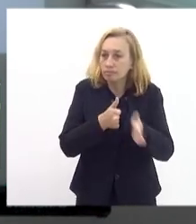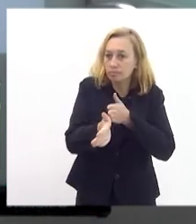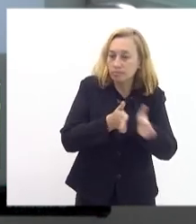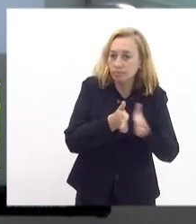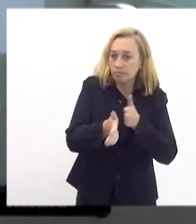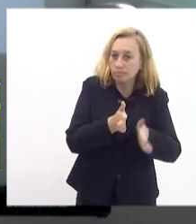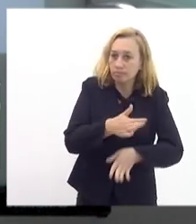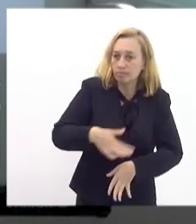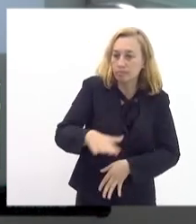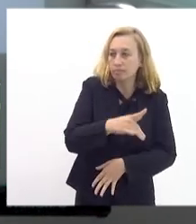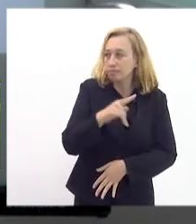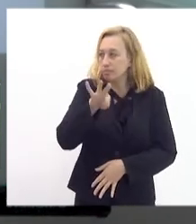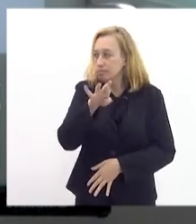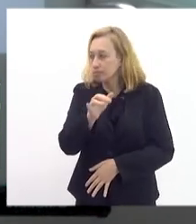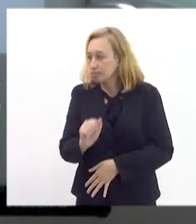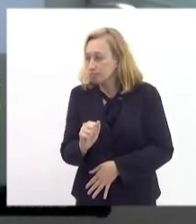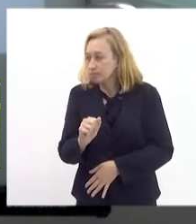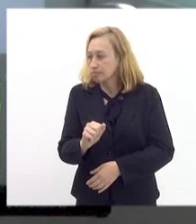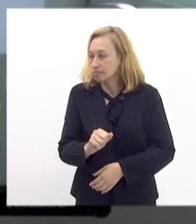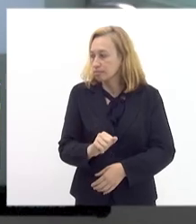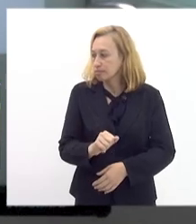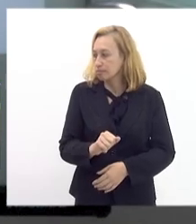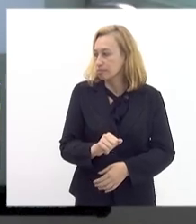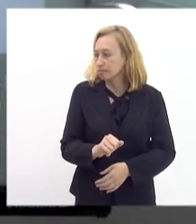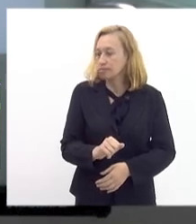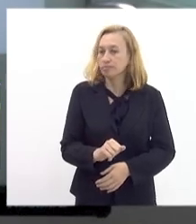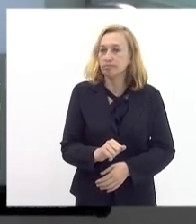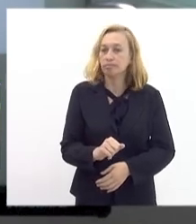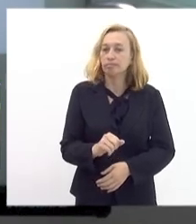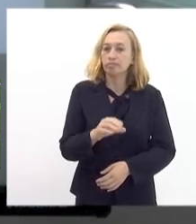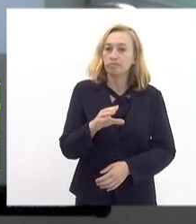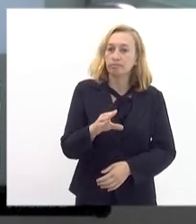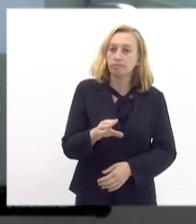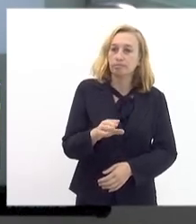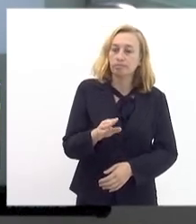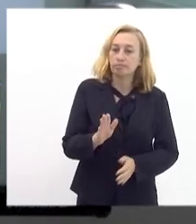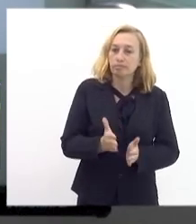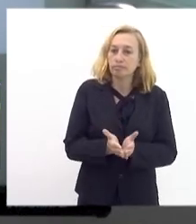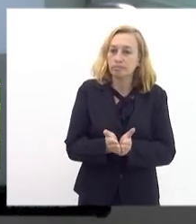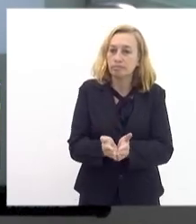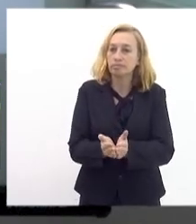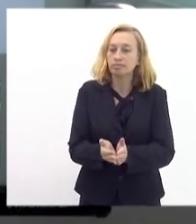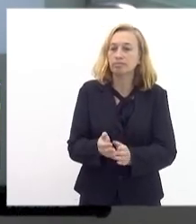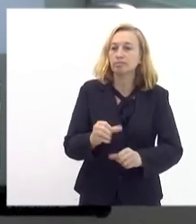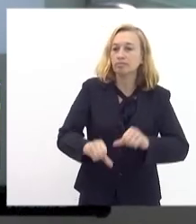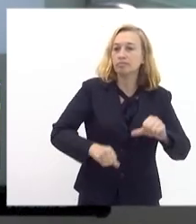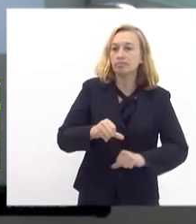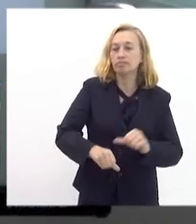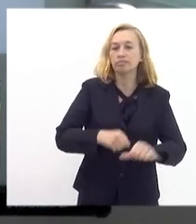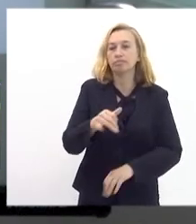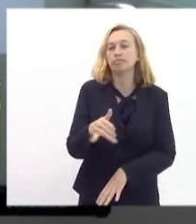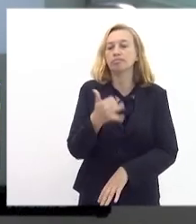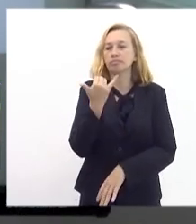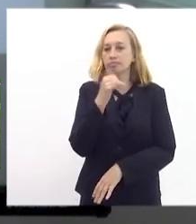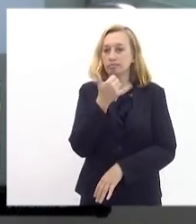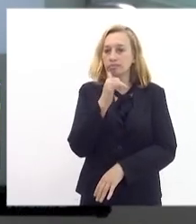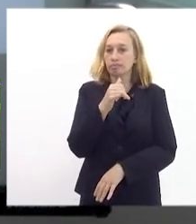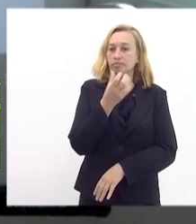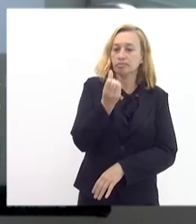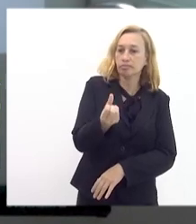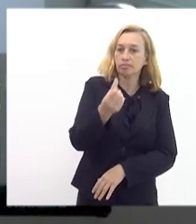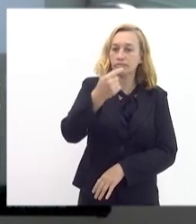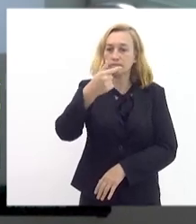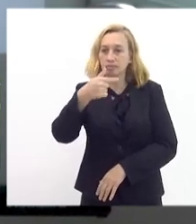portuária onde tem navegação as barcaças geração de energia elas estão em Águas de